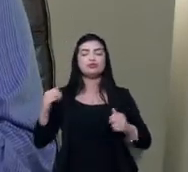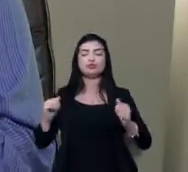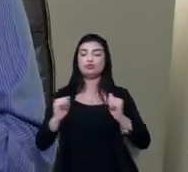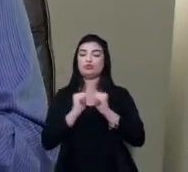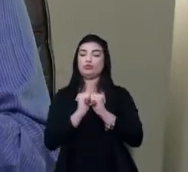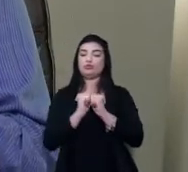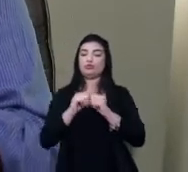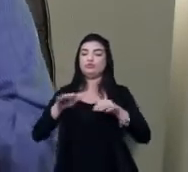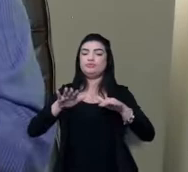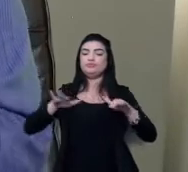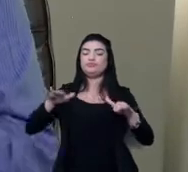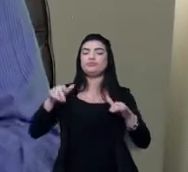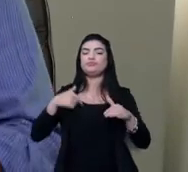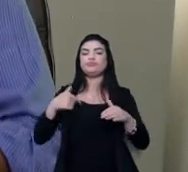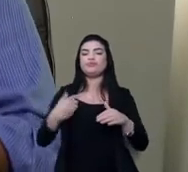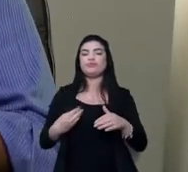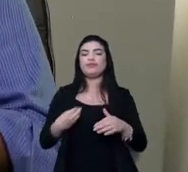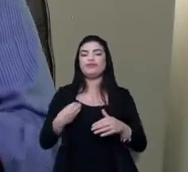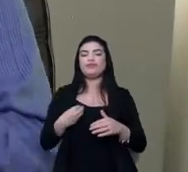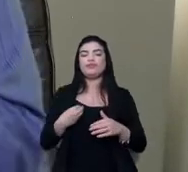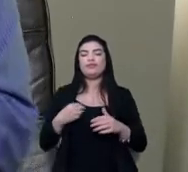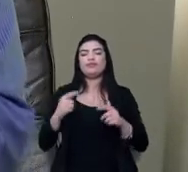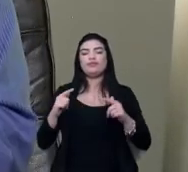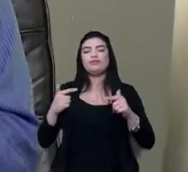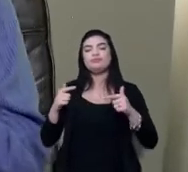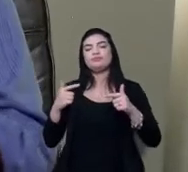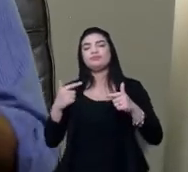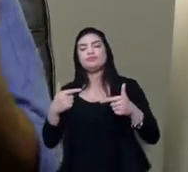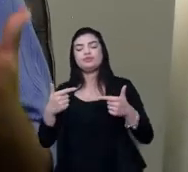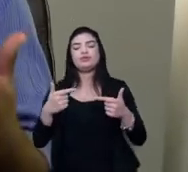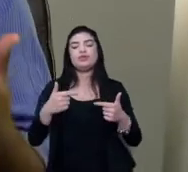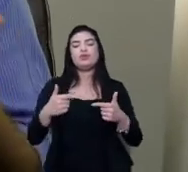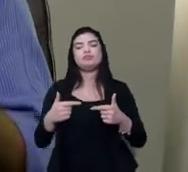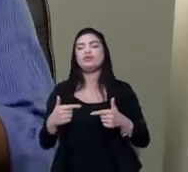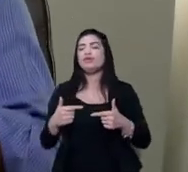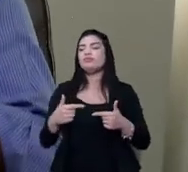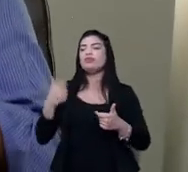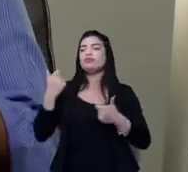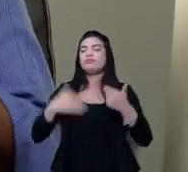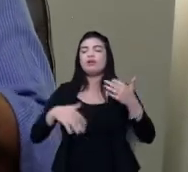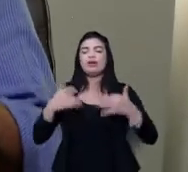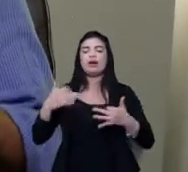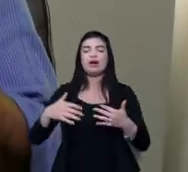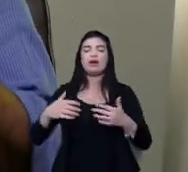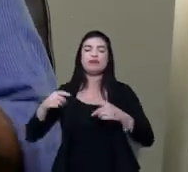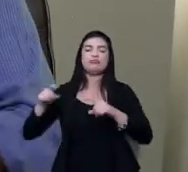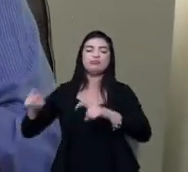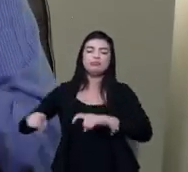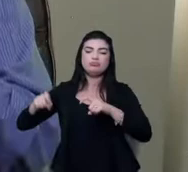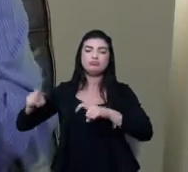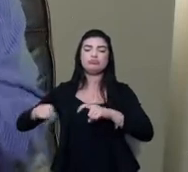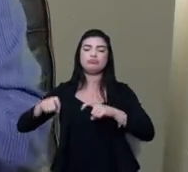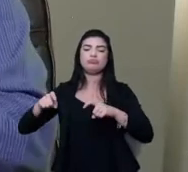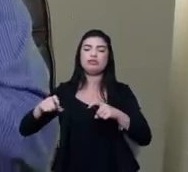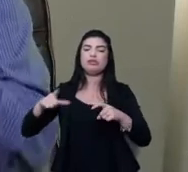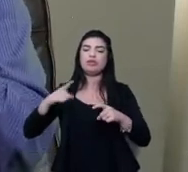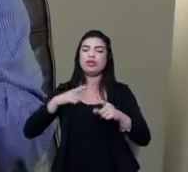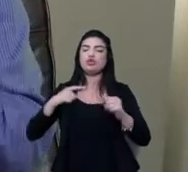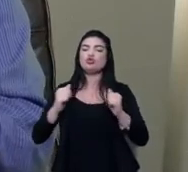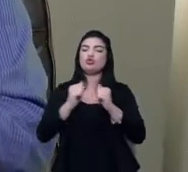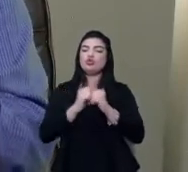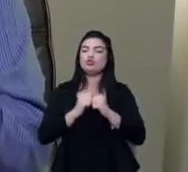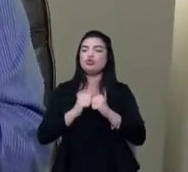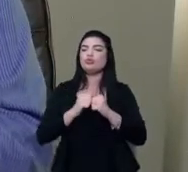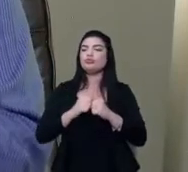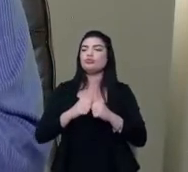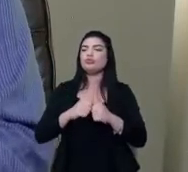traz dentro da tradição, às vezes, sei lá, com a oralidade, no sertão, por exemplo, do meu sertão, vem muito pela oralidade, aquela